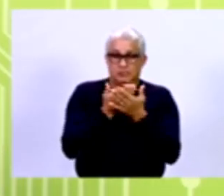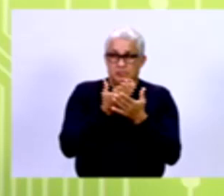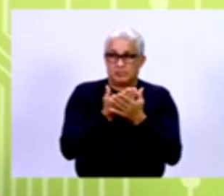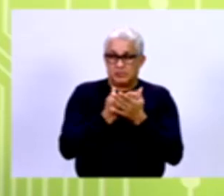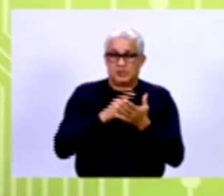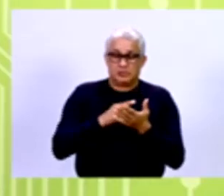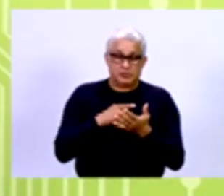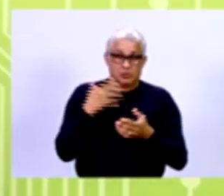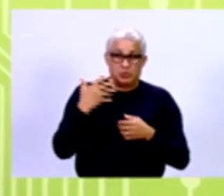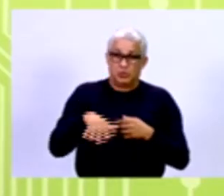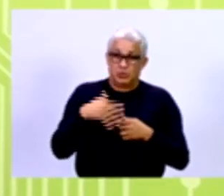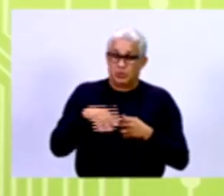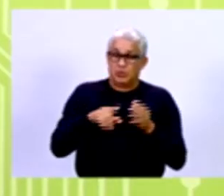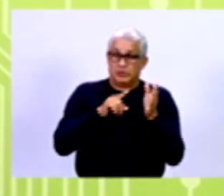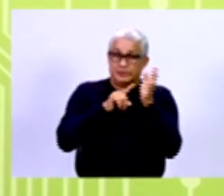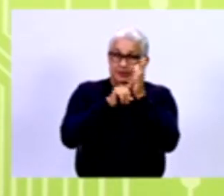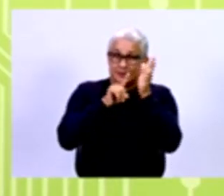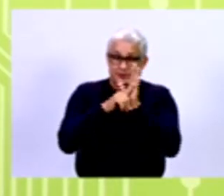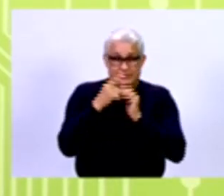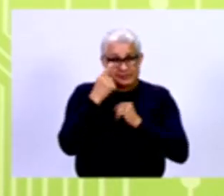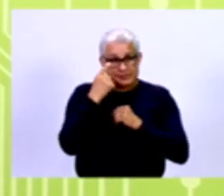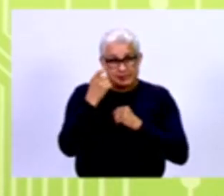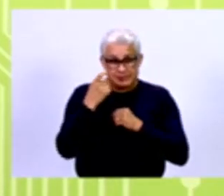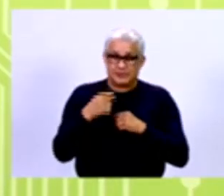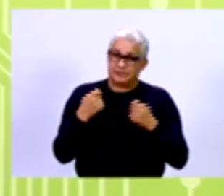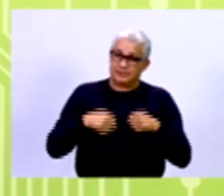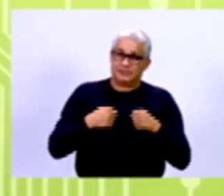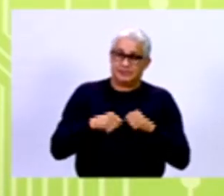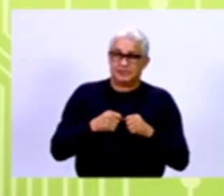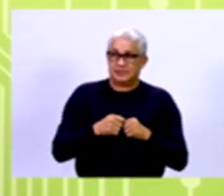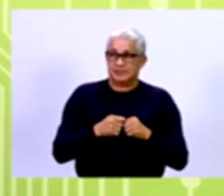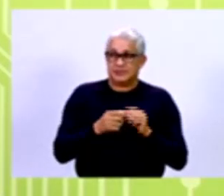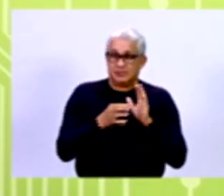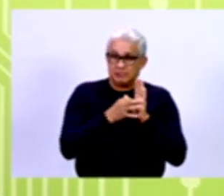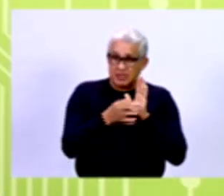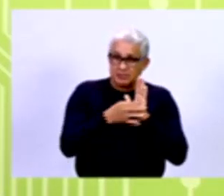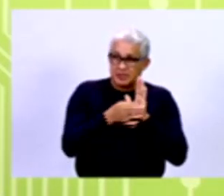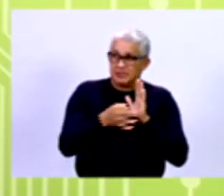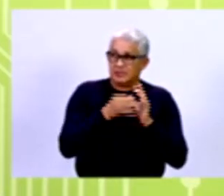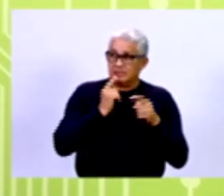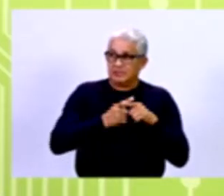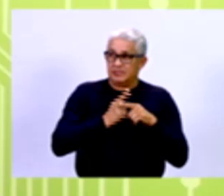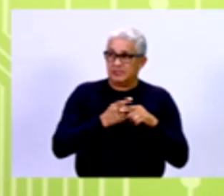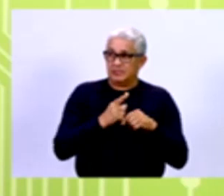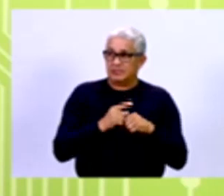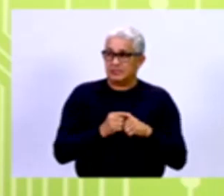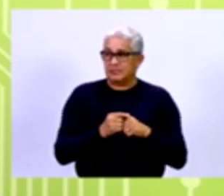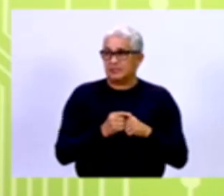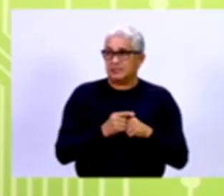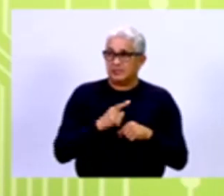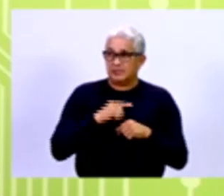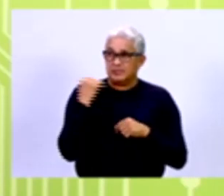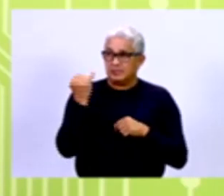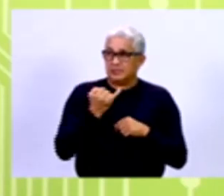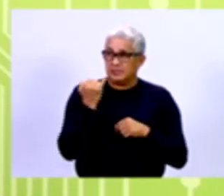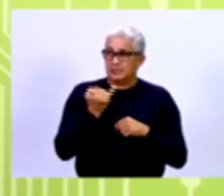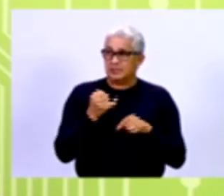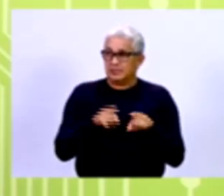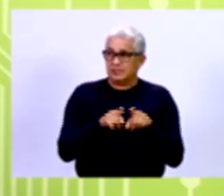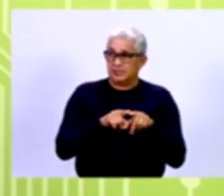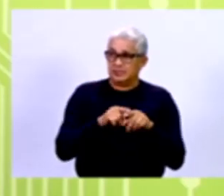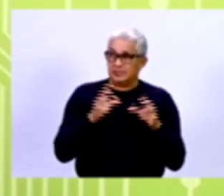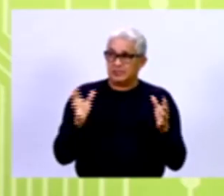porque tem muitas questões interessantes e nós precisamos comentá-las, porque além de importantes, ela